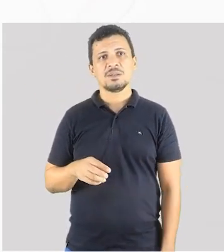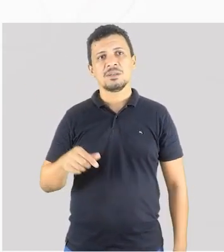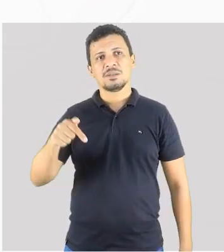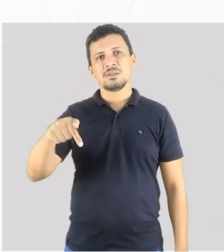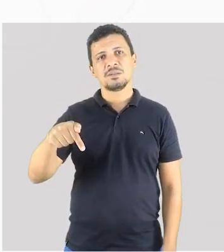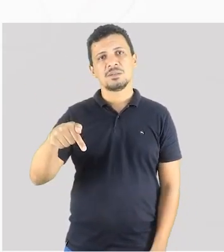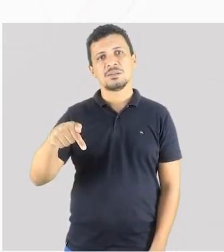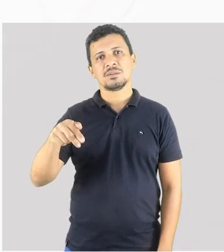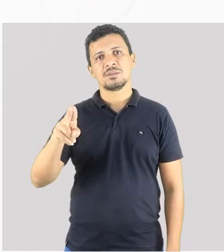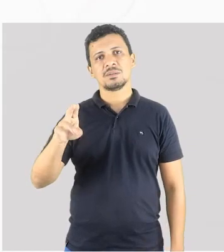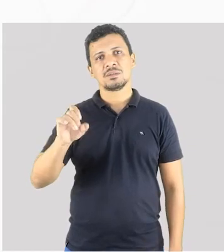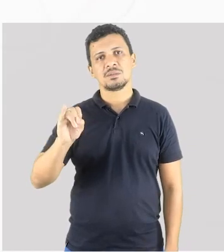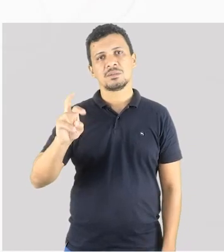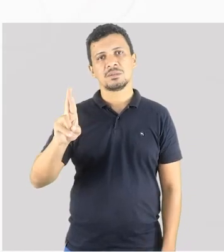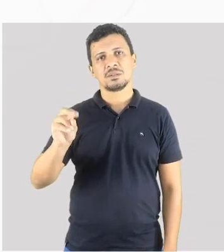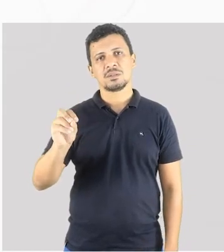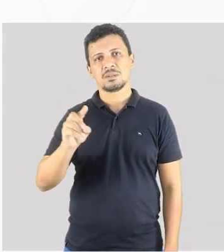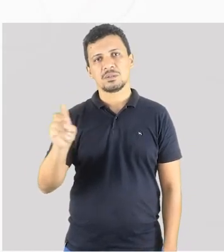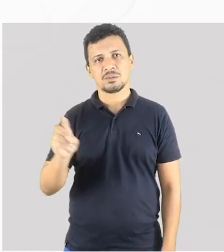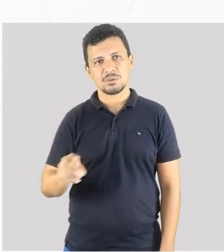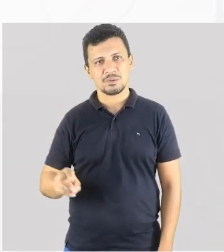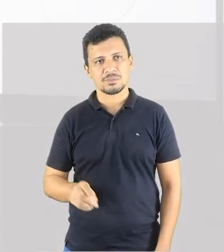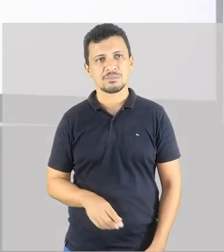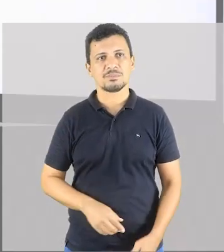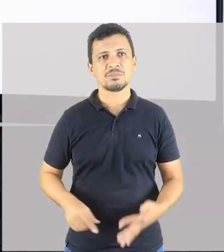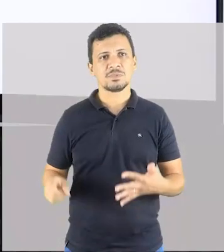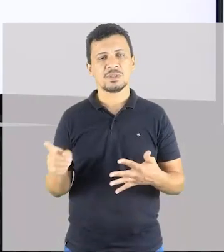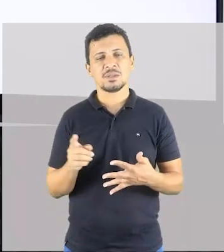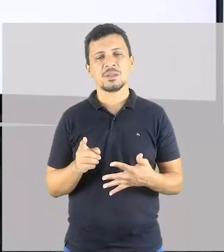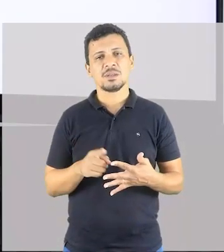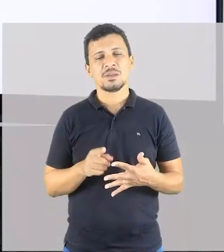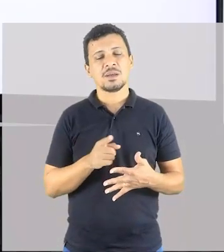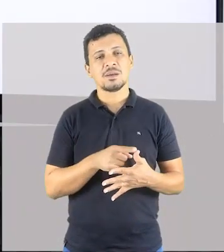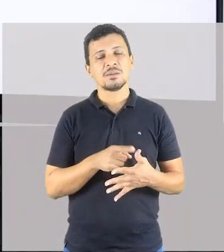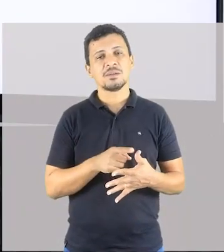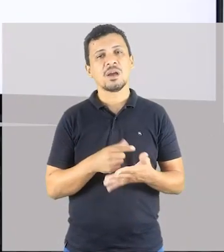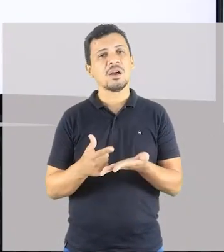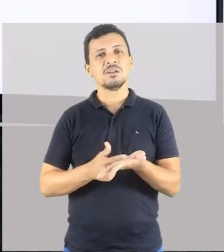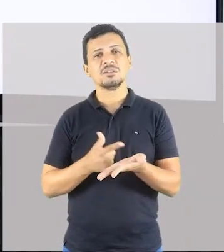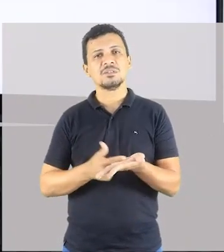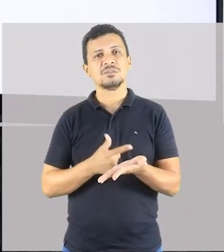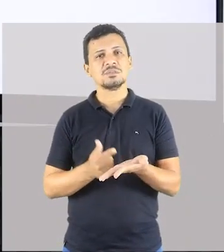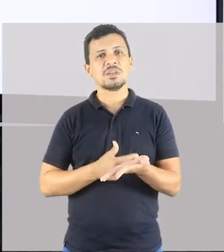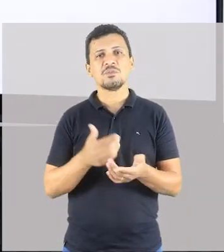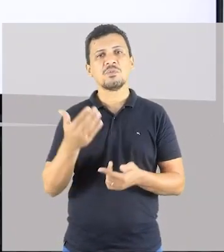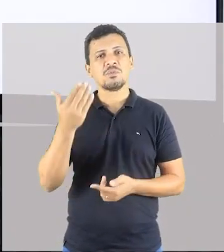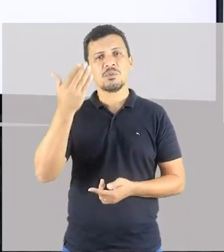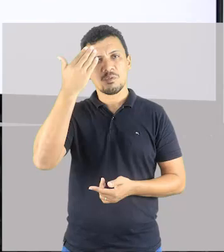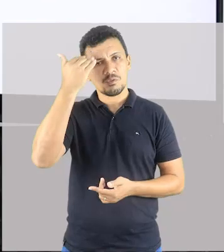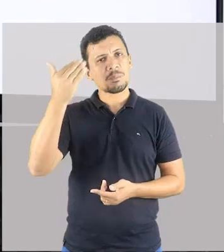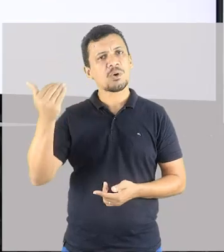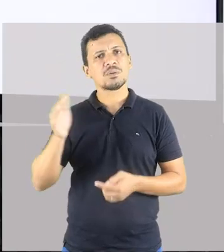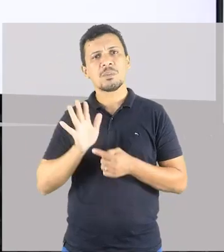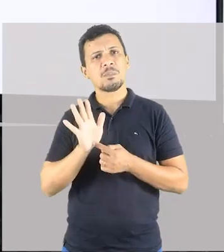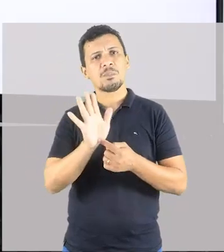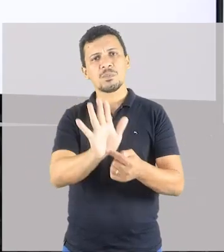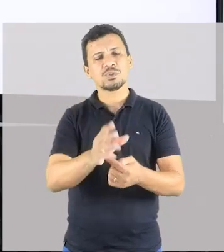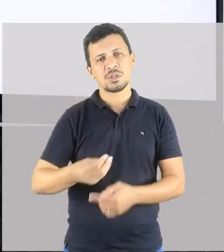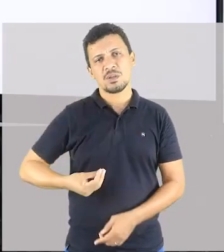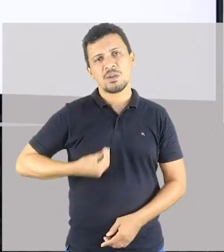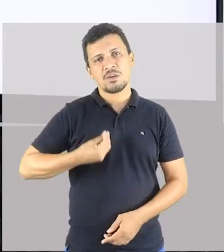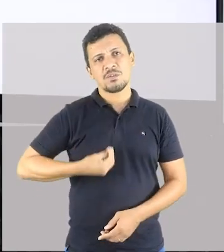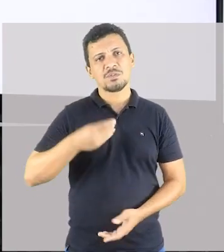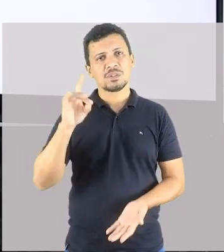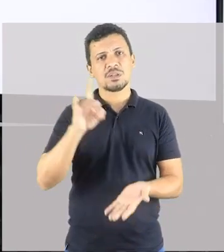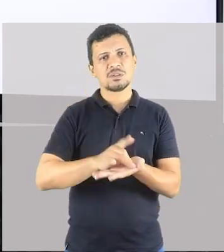mais famosos de Raquel de Queiroz é o 15, né? Associando aí uma realidade, né,